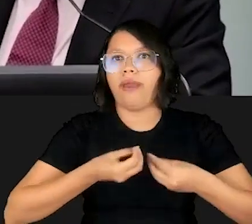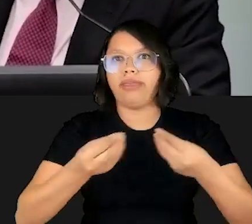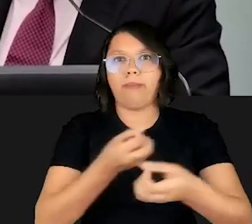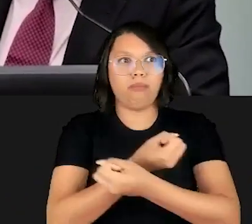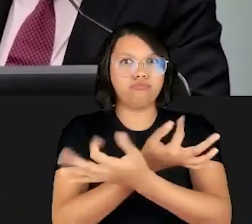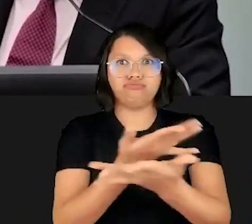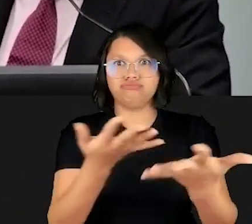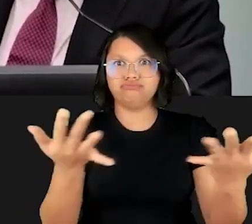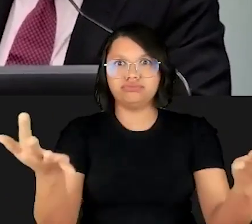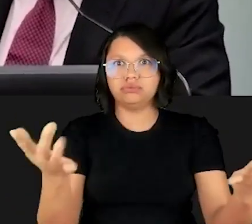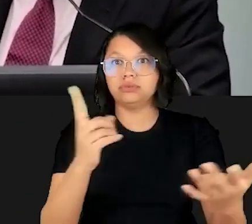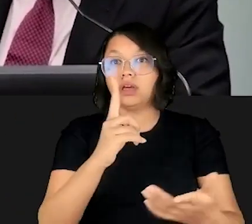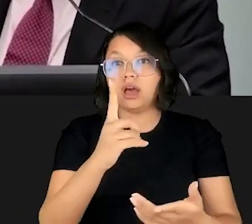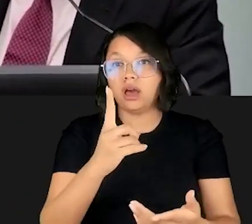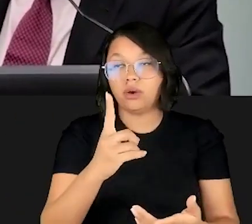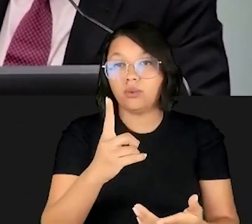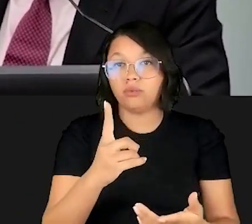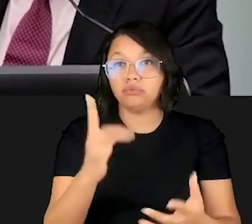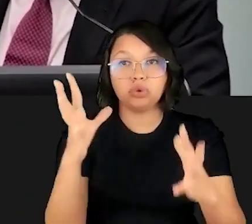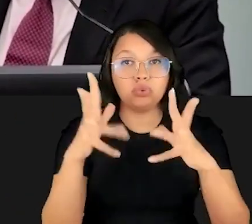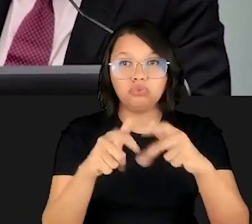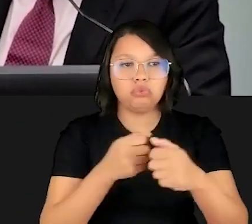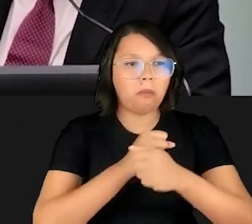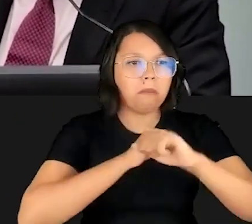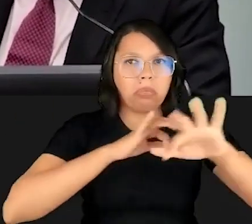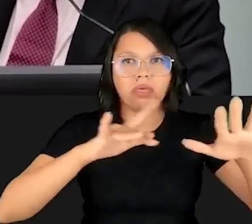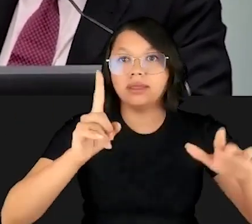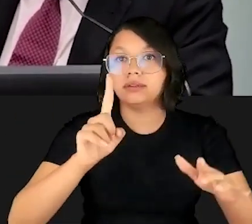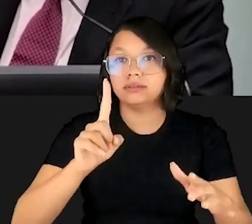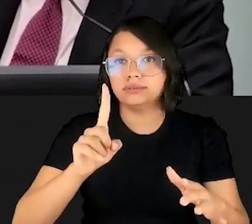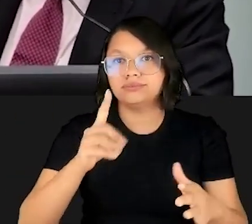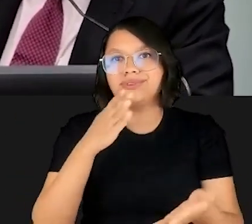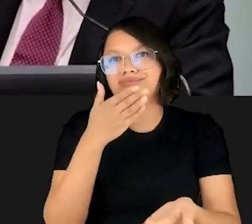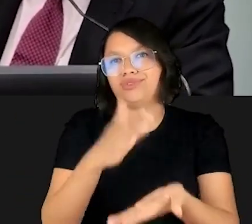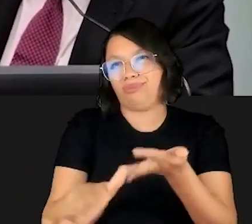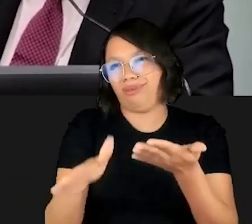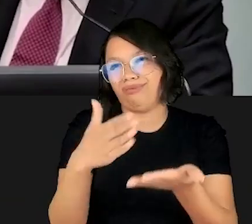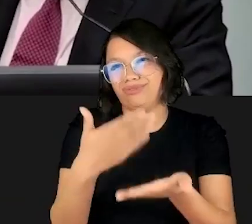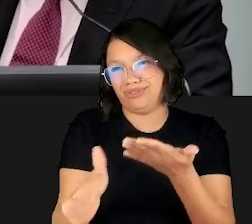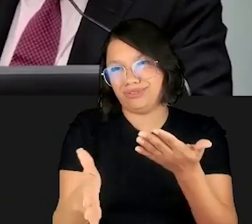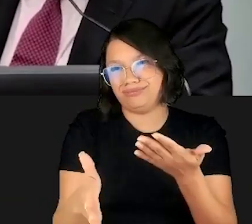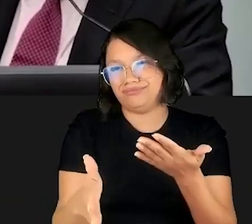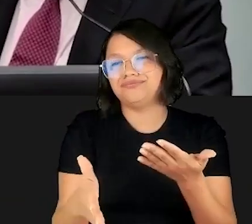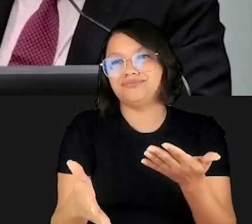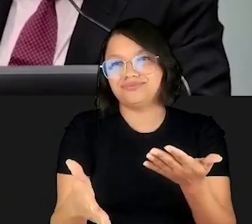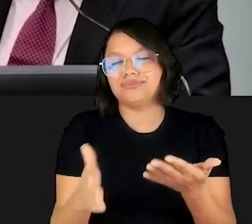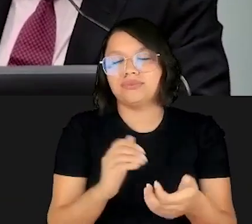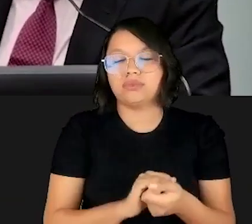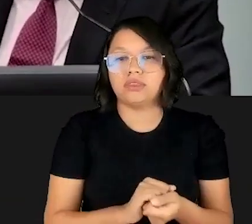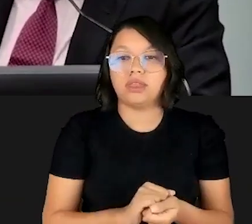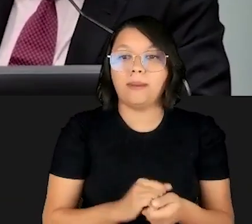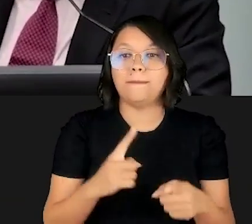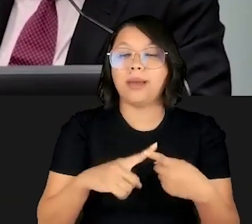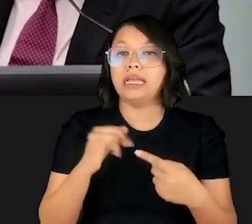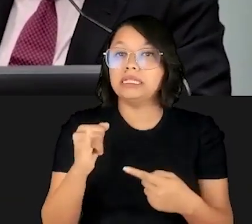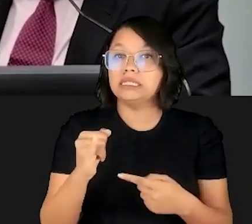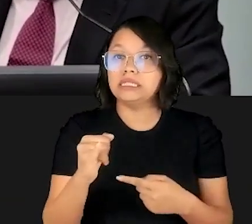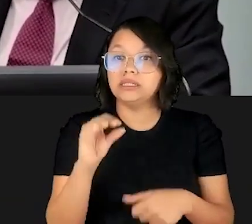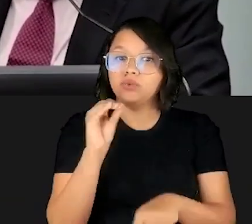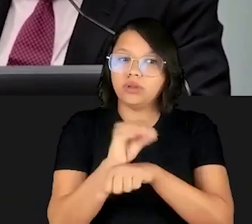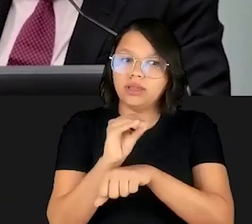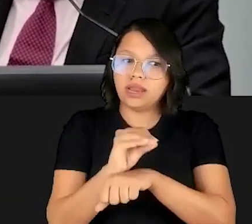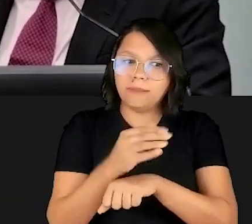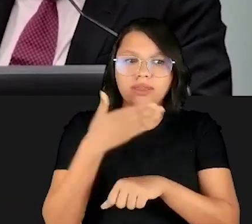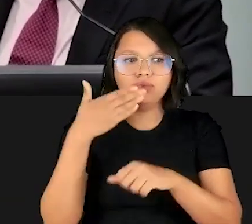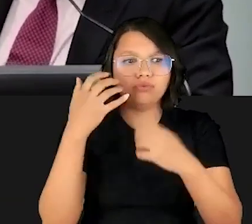gera desperdício. Mas realmente é importante que, se tem alguém que aquele tratamento vai funcionar, que ele tenha acesso a esse tratamento.